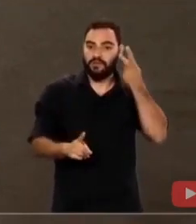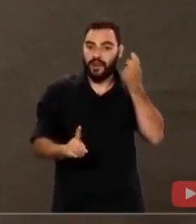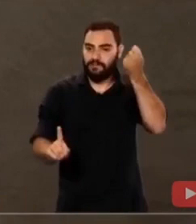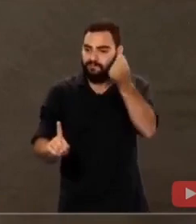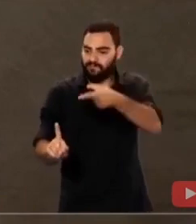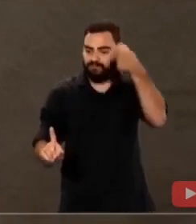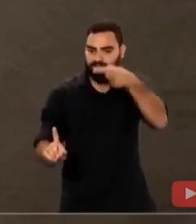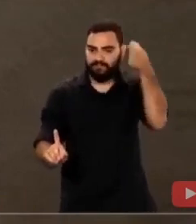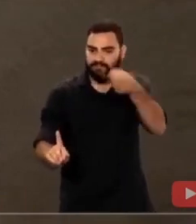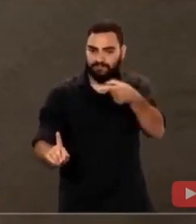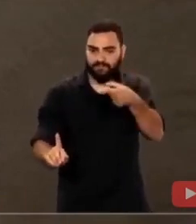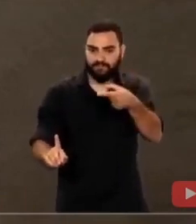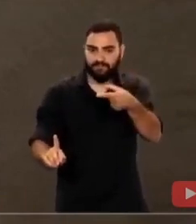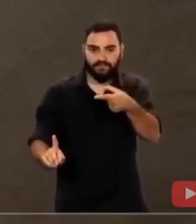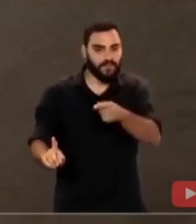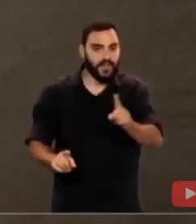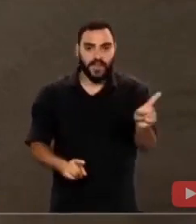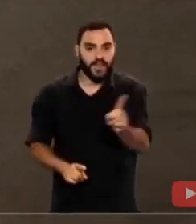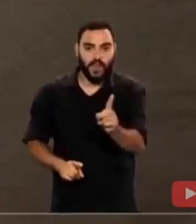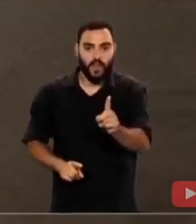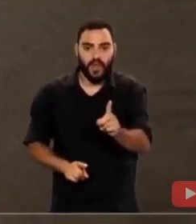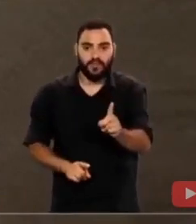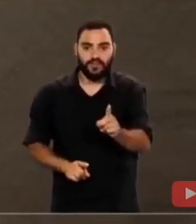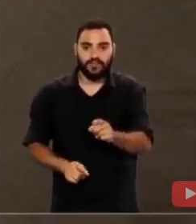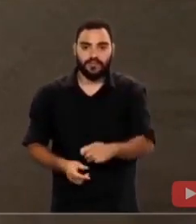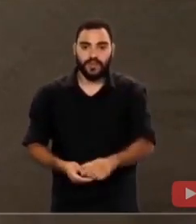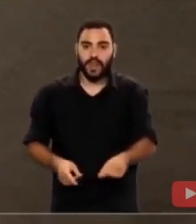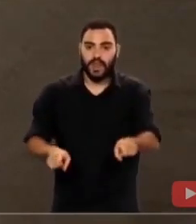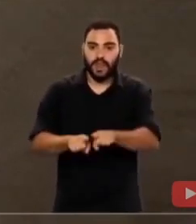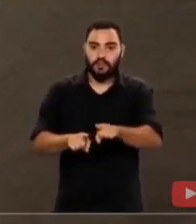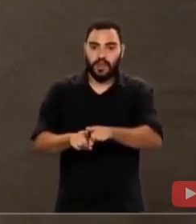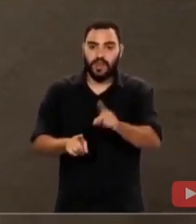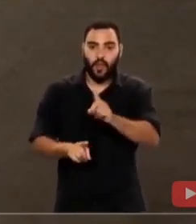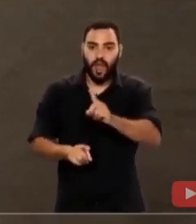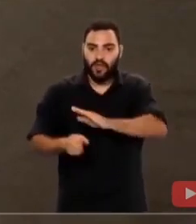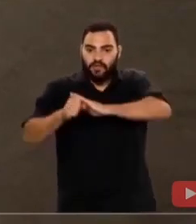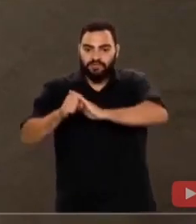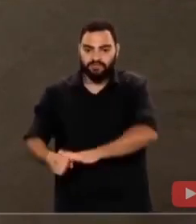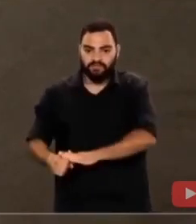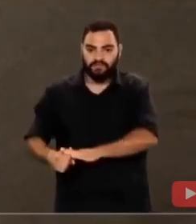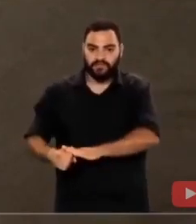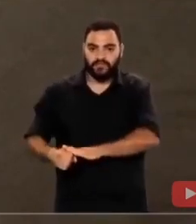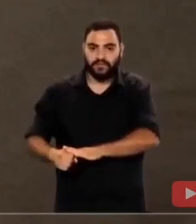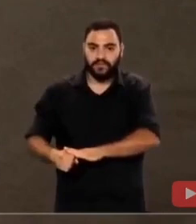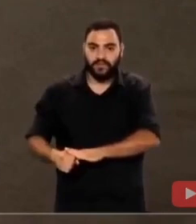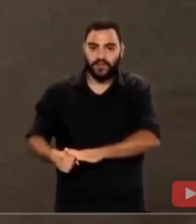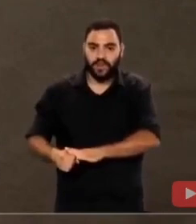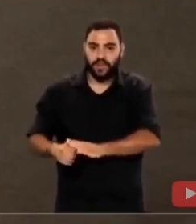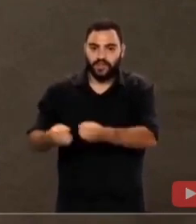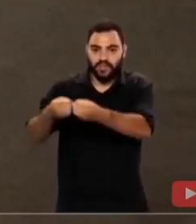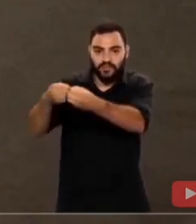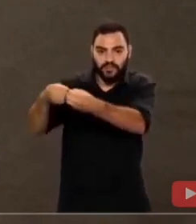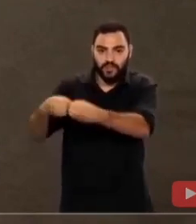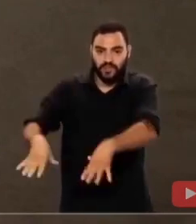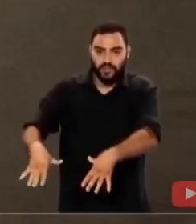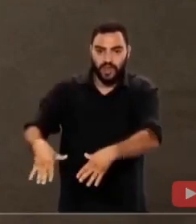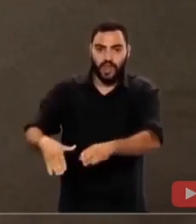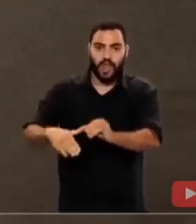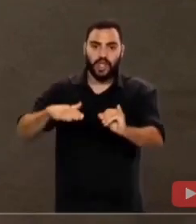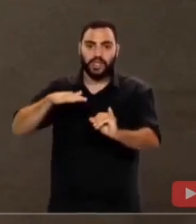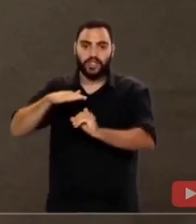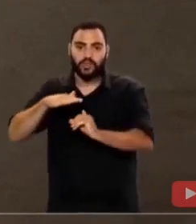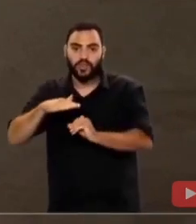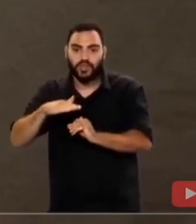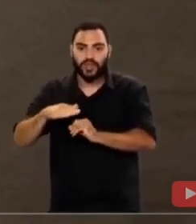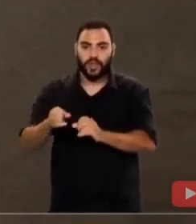Liberdade de expressão não é liberdade de destruição da democracia, de destruição das instituições,